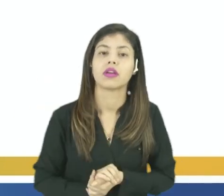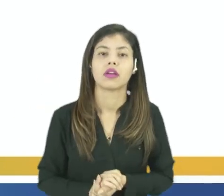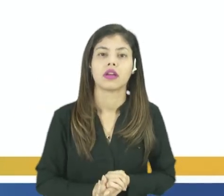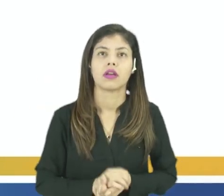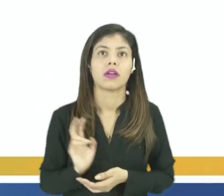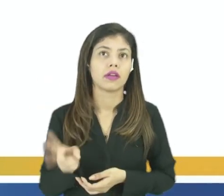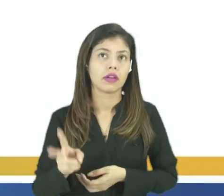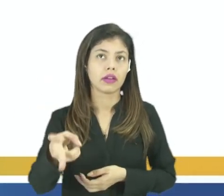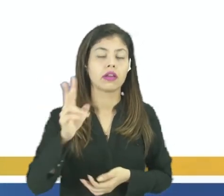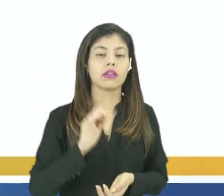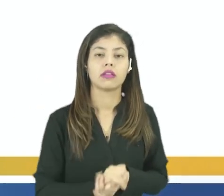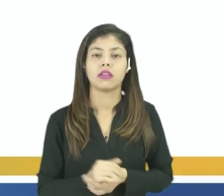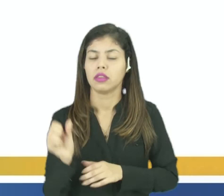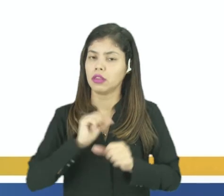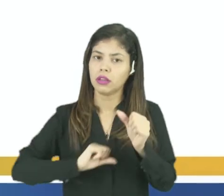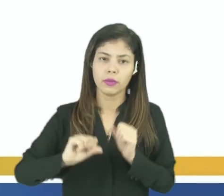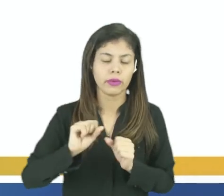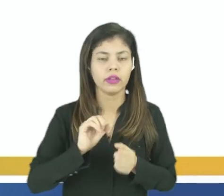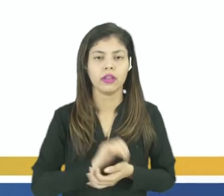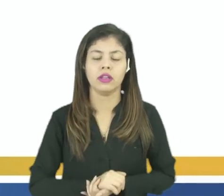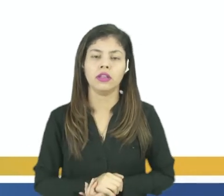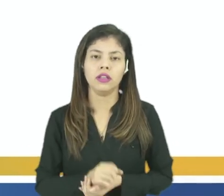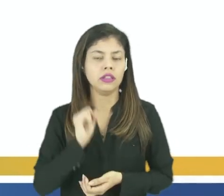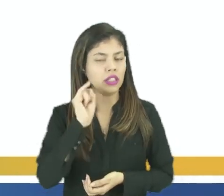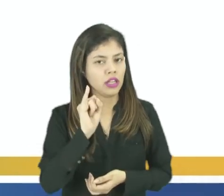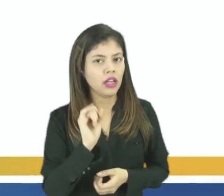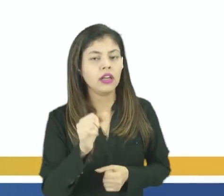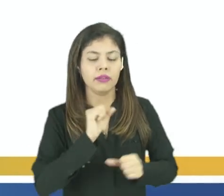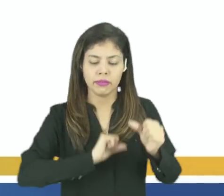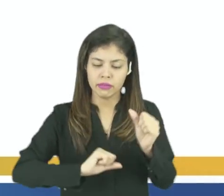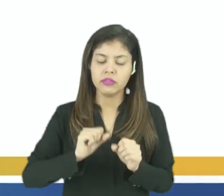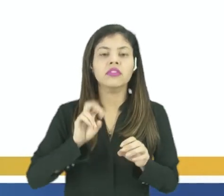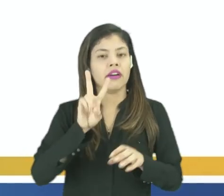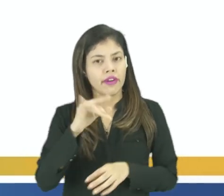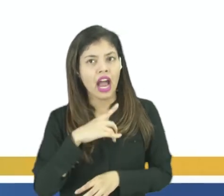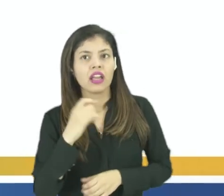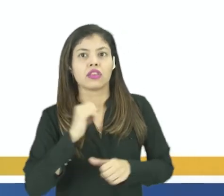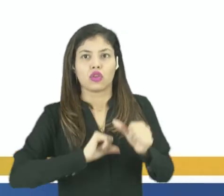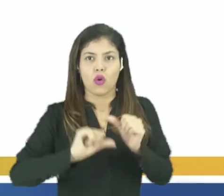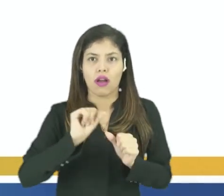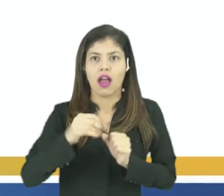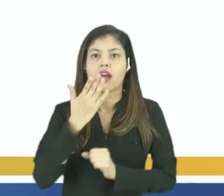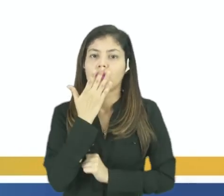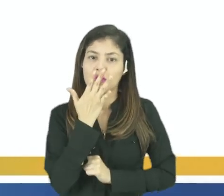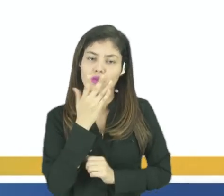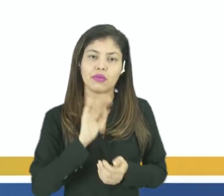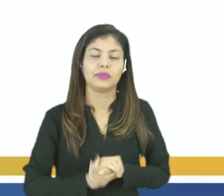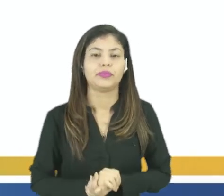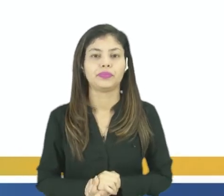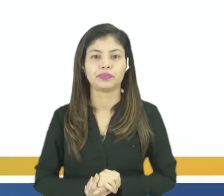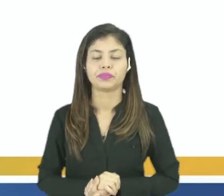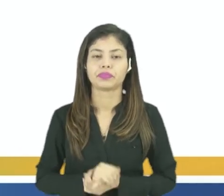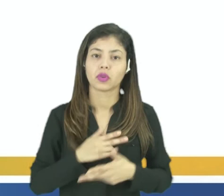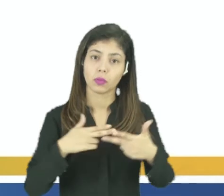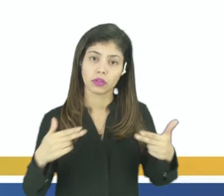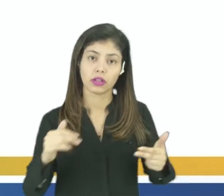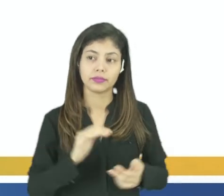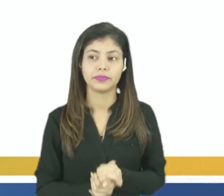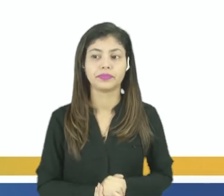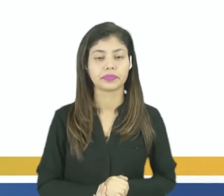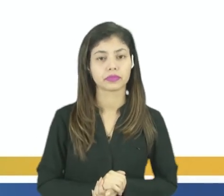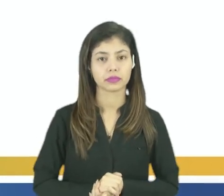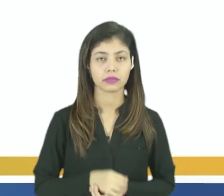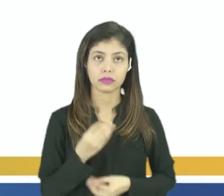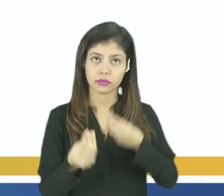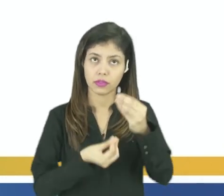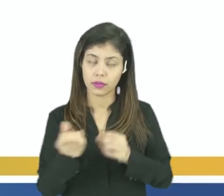passar por meio N1, N2, ou seja, são dois meios de refração aqui, né? No caso, podia ser o ar, a água e o óleo, não disse aqui.